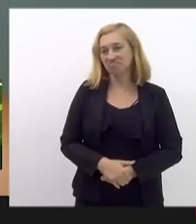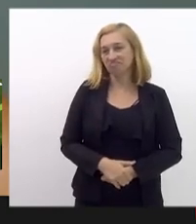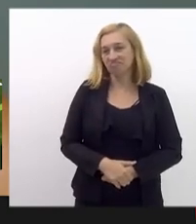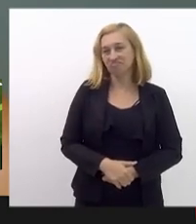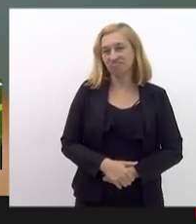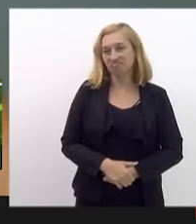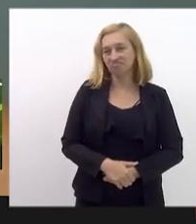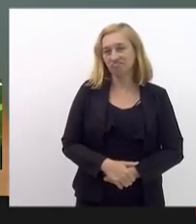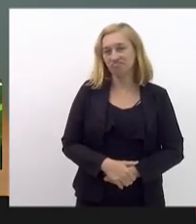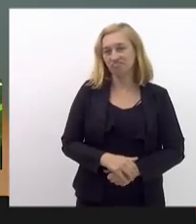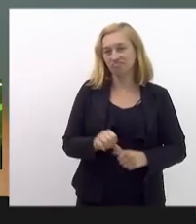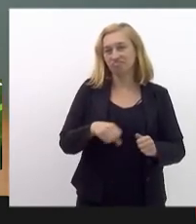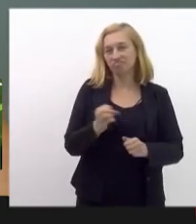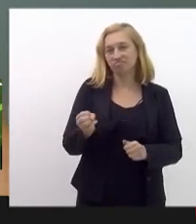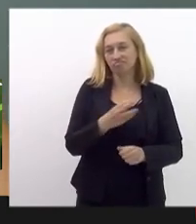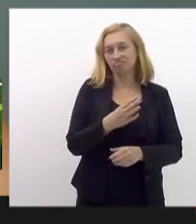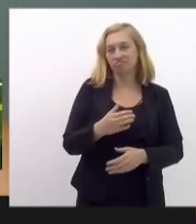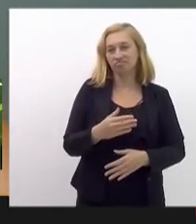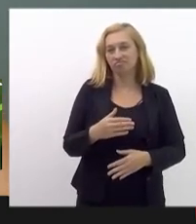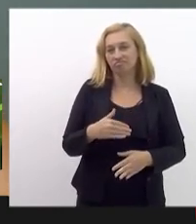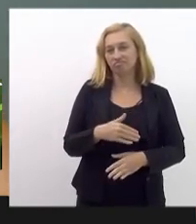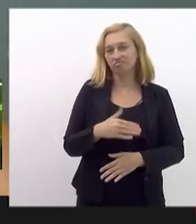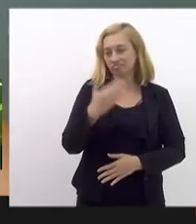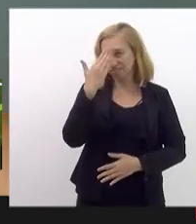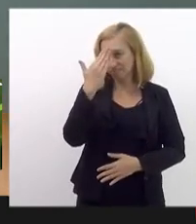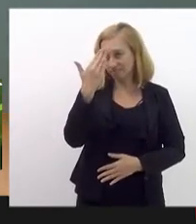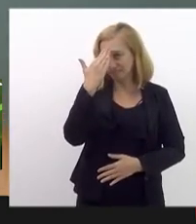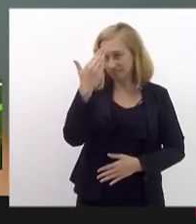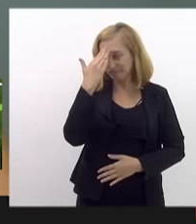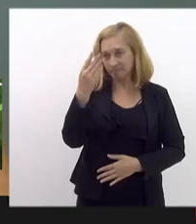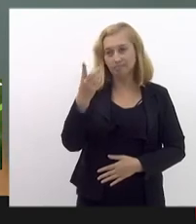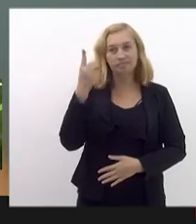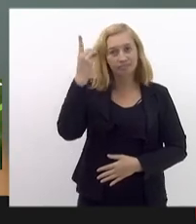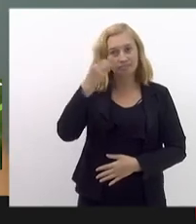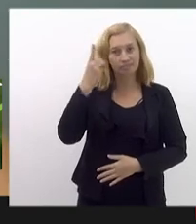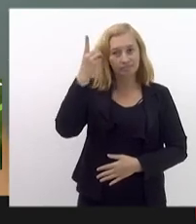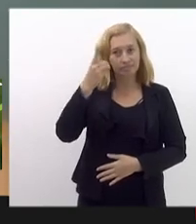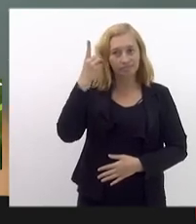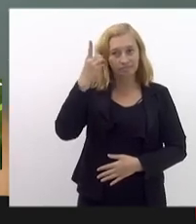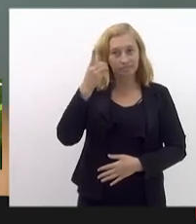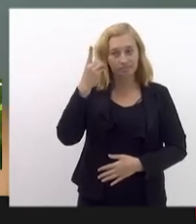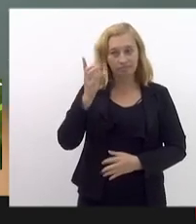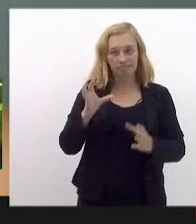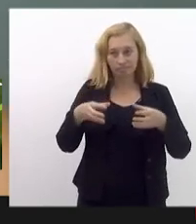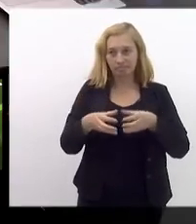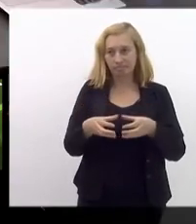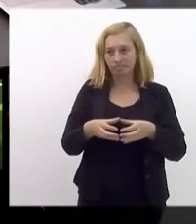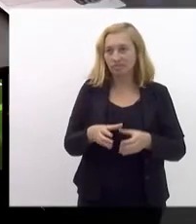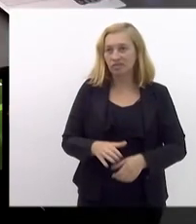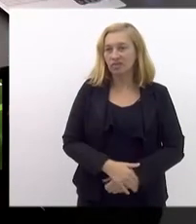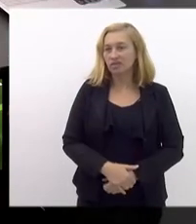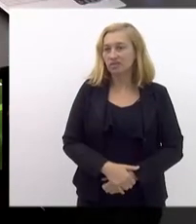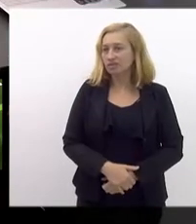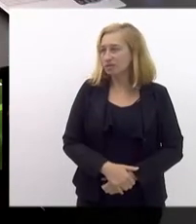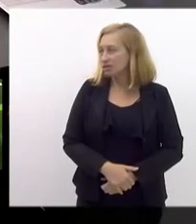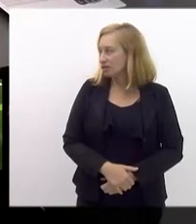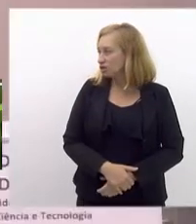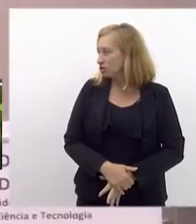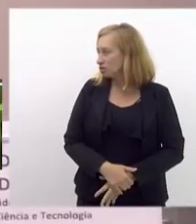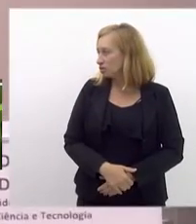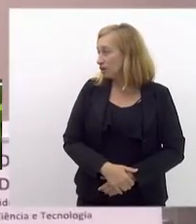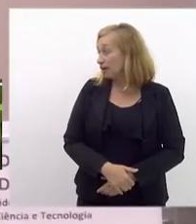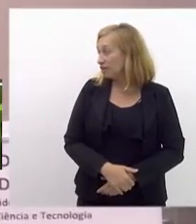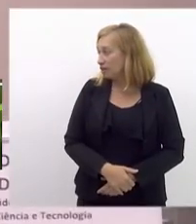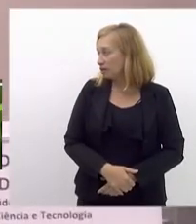torcedora da inovação, né, do Rio de Janeiro, assim como todos nós. Obrigada, deputado. Obrigada, comissão. Obrigado,